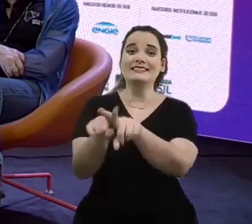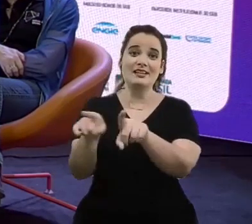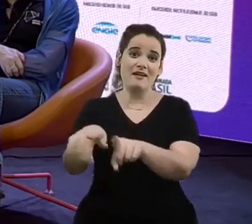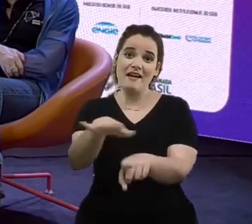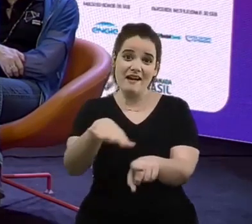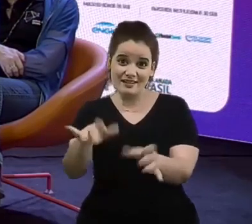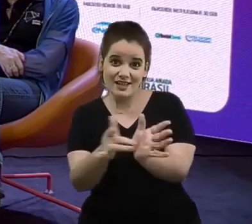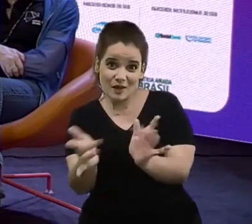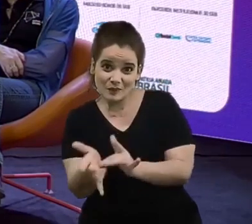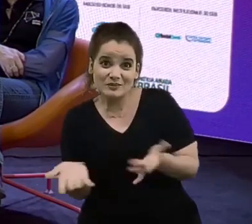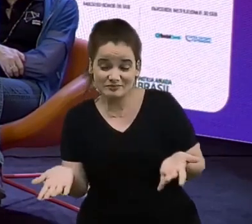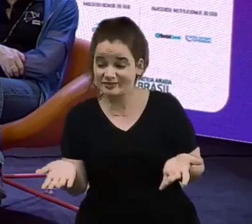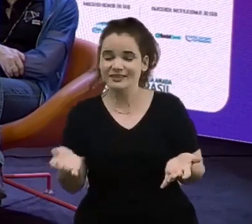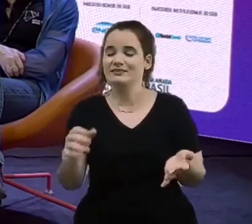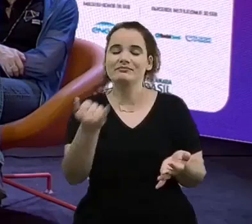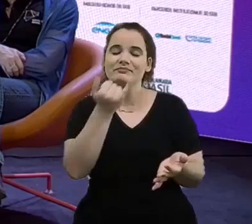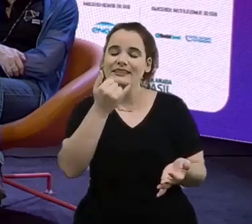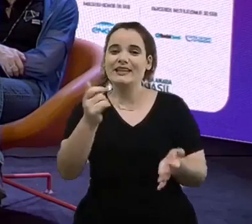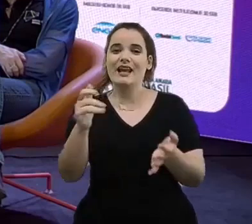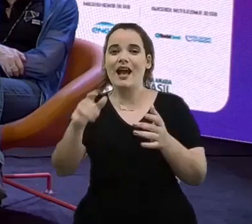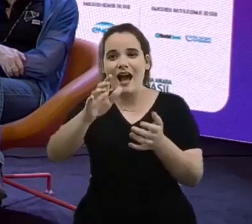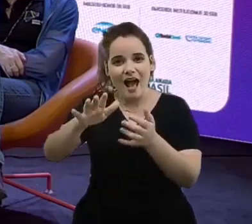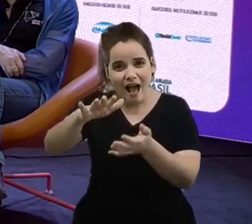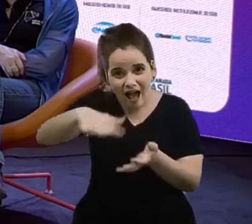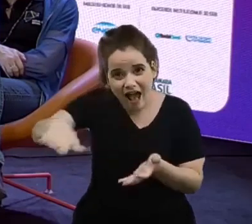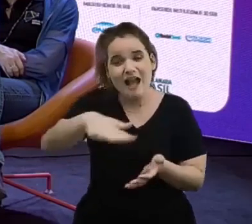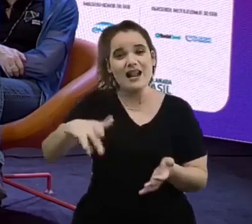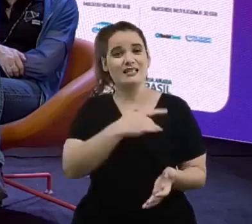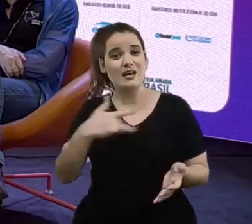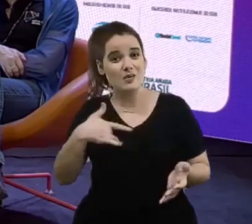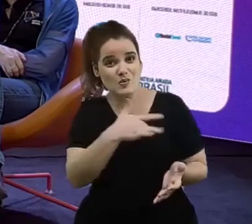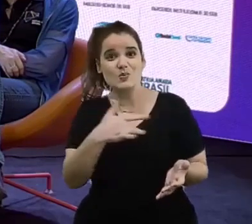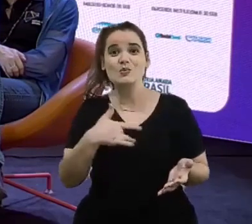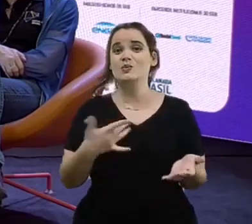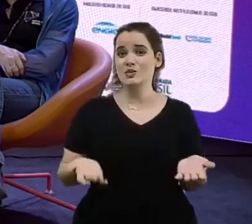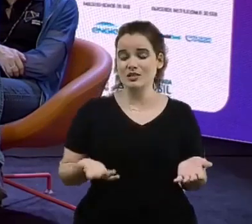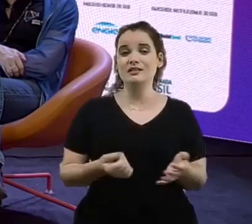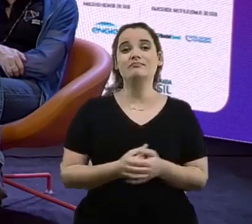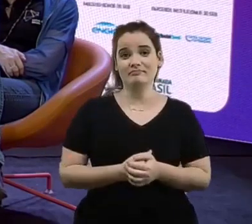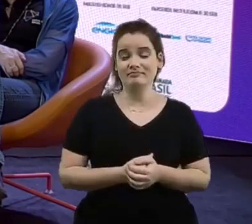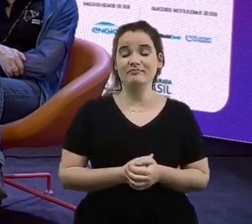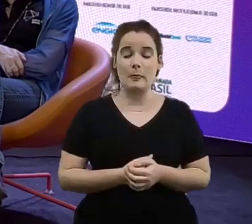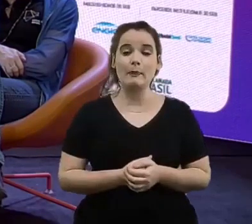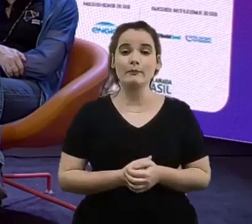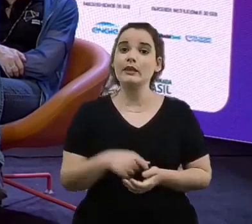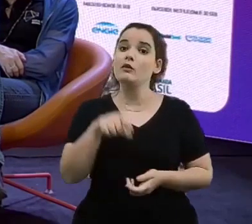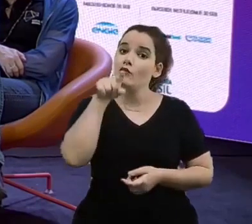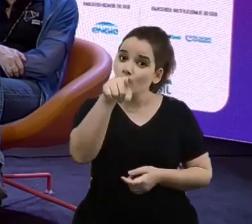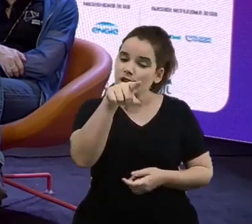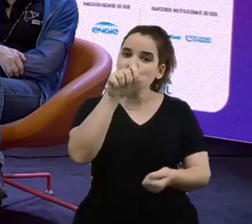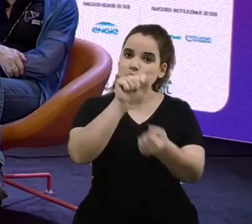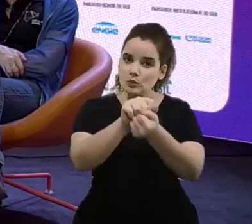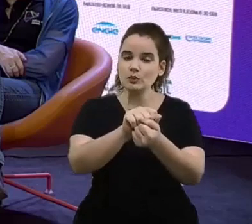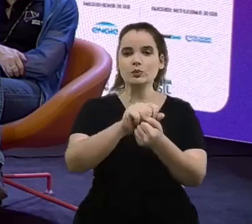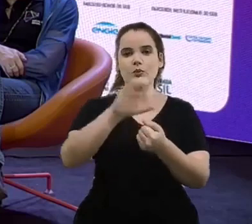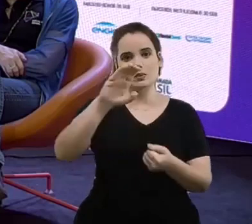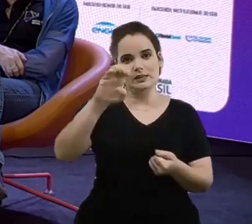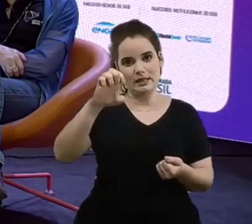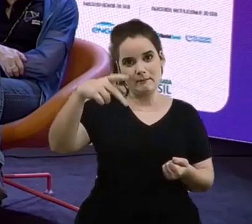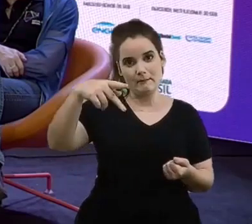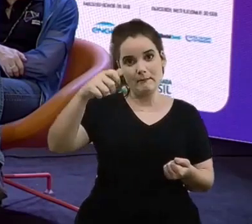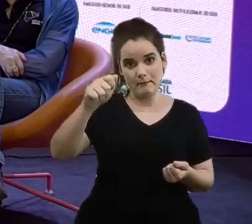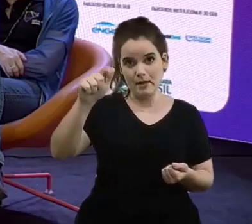ex-gestora pública e incentivadora disso tudo, é que vocês e a CEPLAG deixem um legado não só para a saúde,